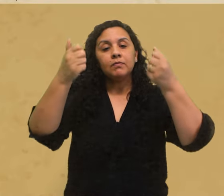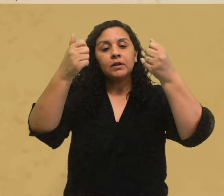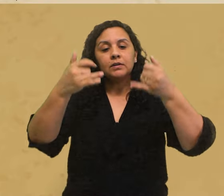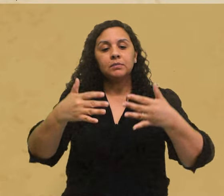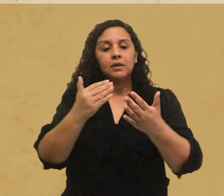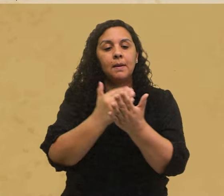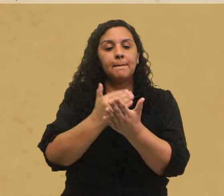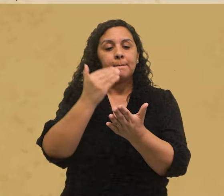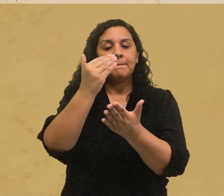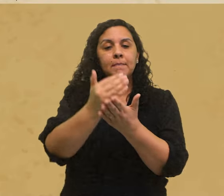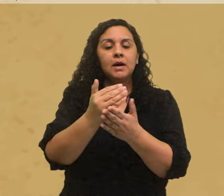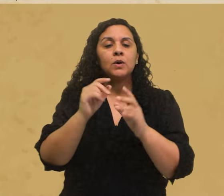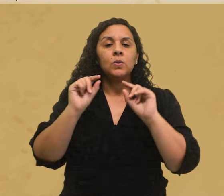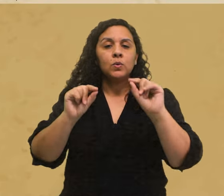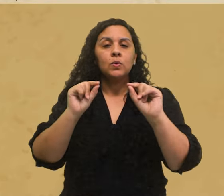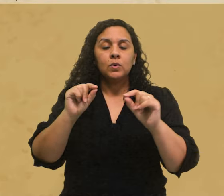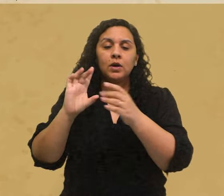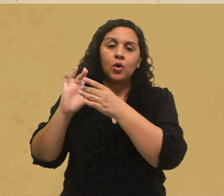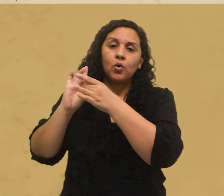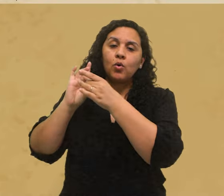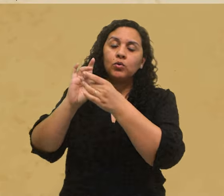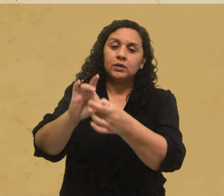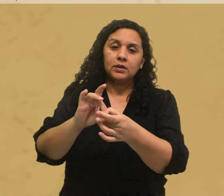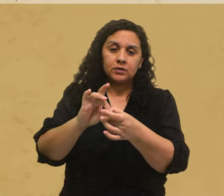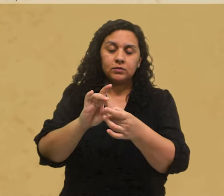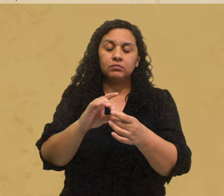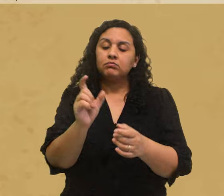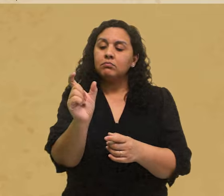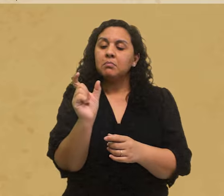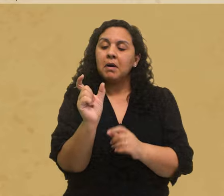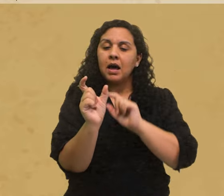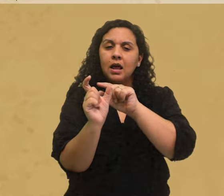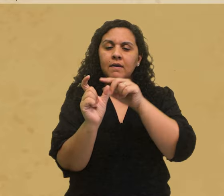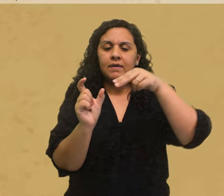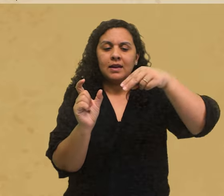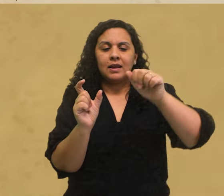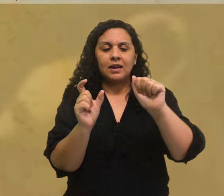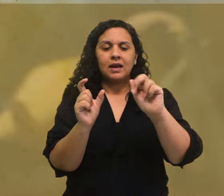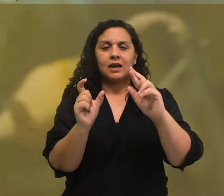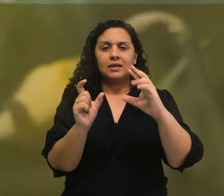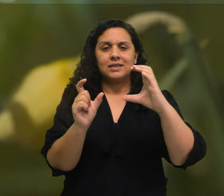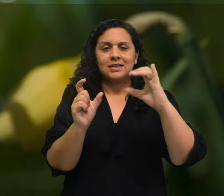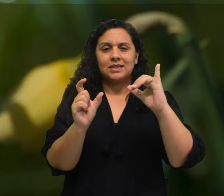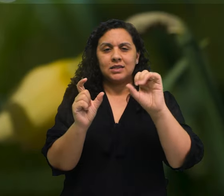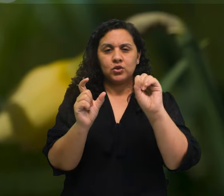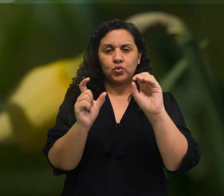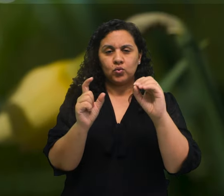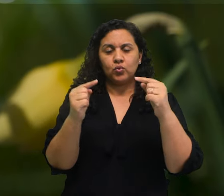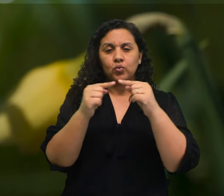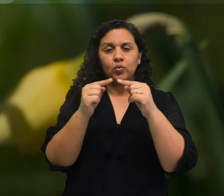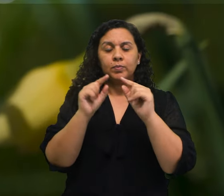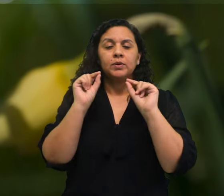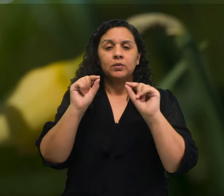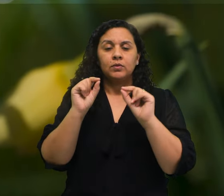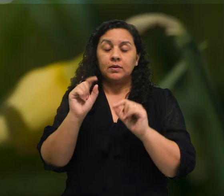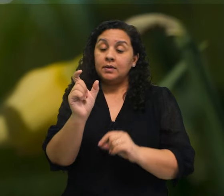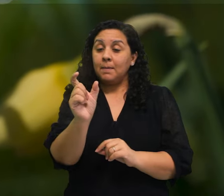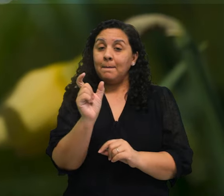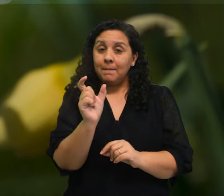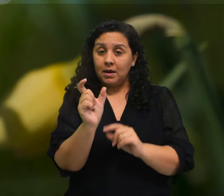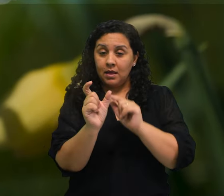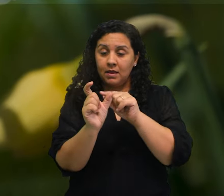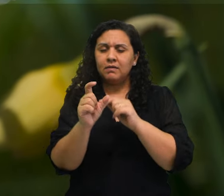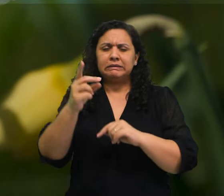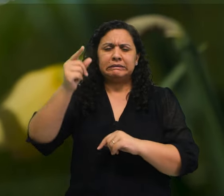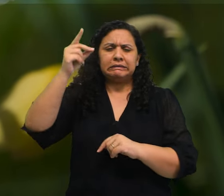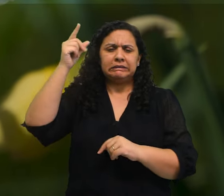vamos falar um pouco, contextualizar também a origem da palavra Narciso, que na verdade a palavra